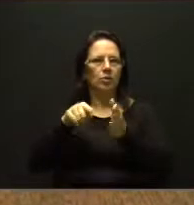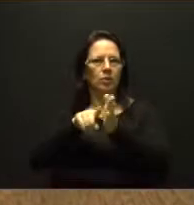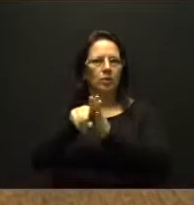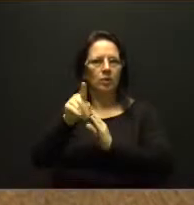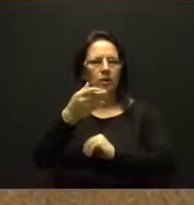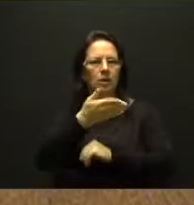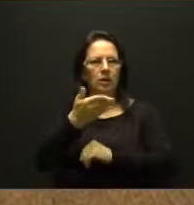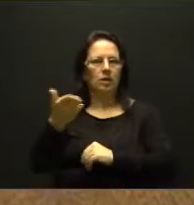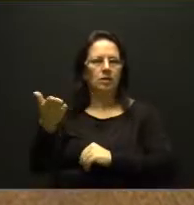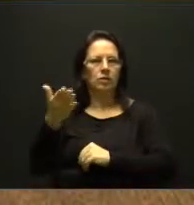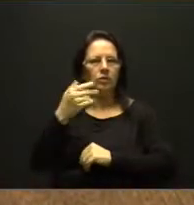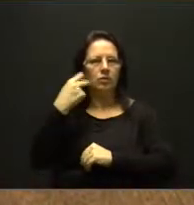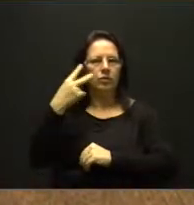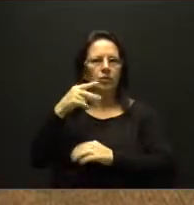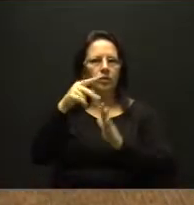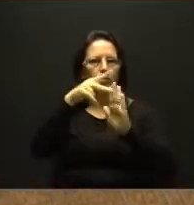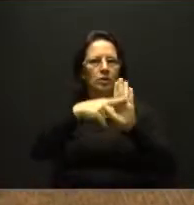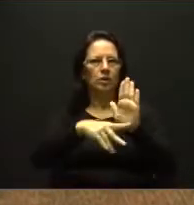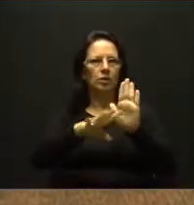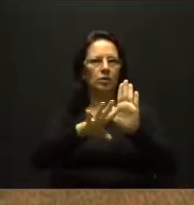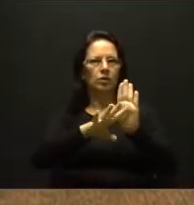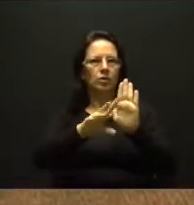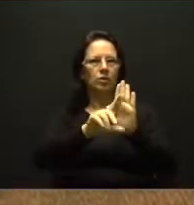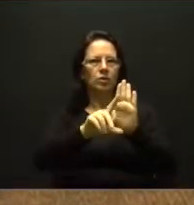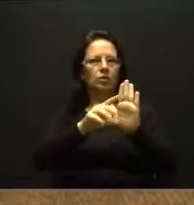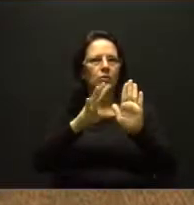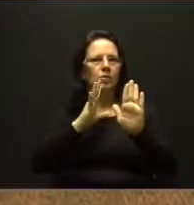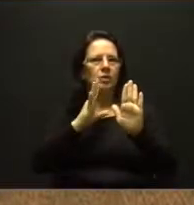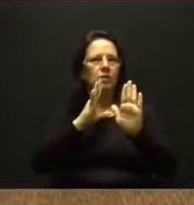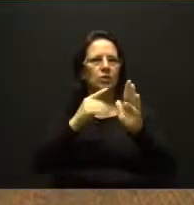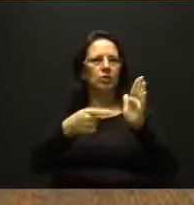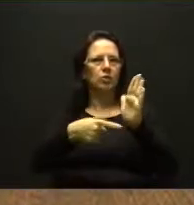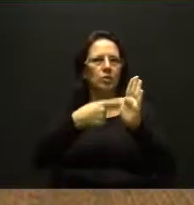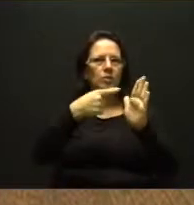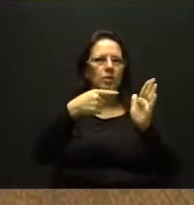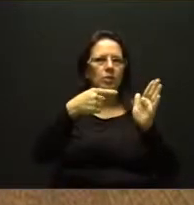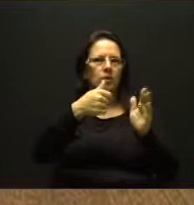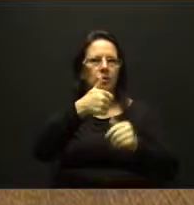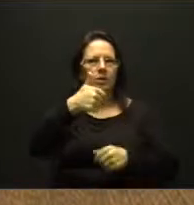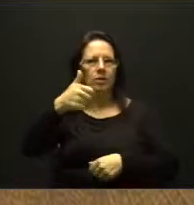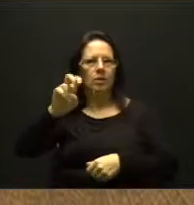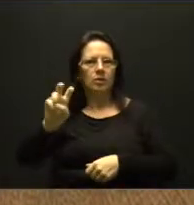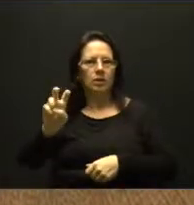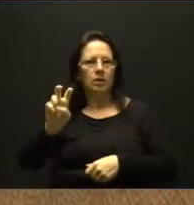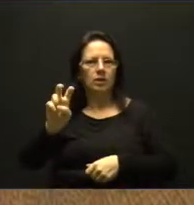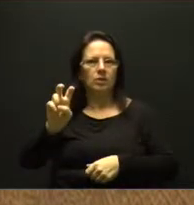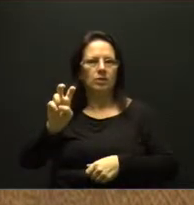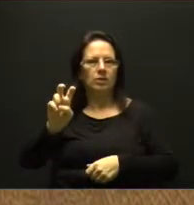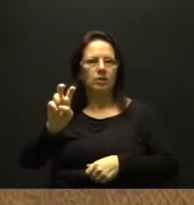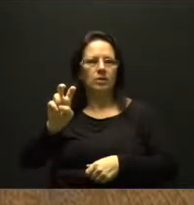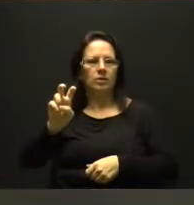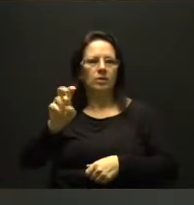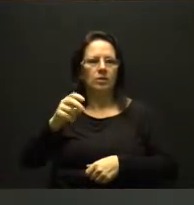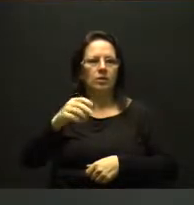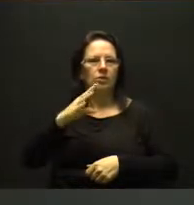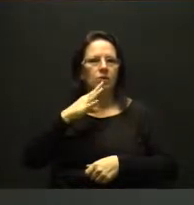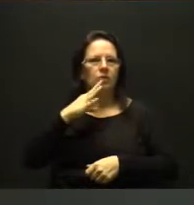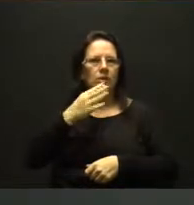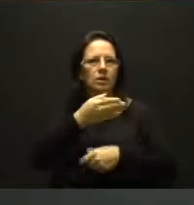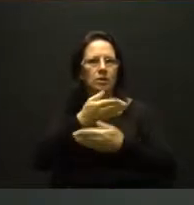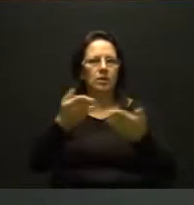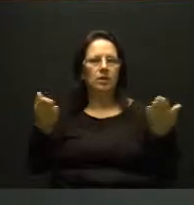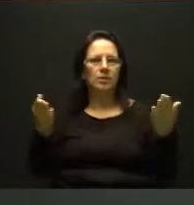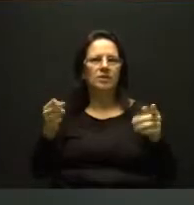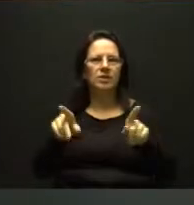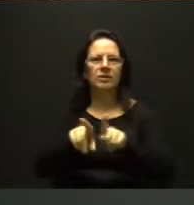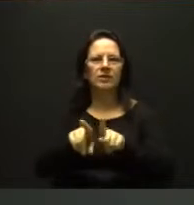plenário para que o presente projeto fosse apreciado em grupo do artigo 1º ao 15º submetida ao plenário a questão de ordem